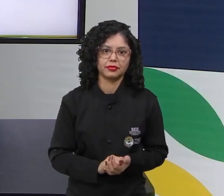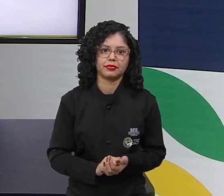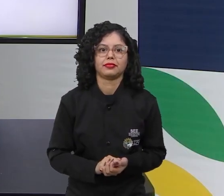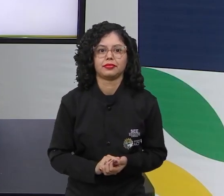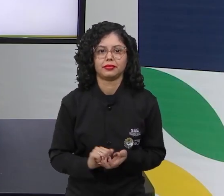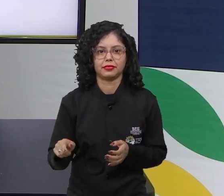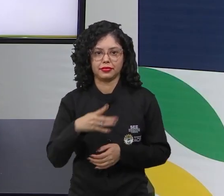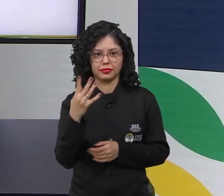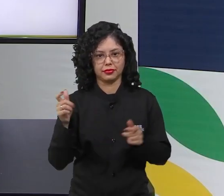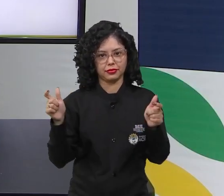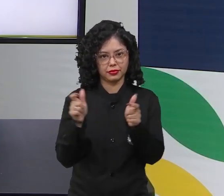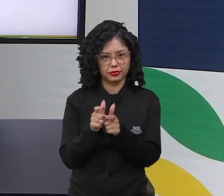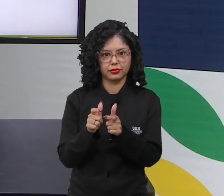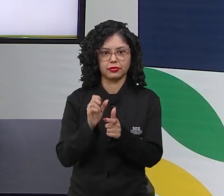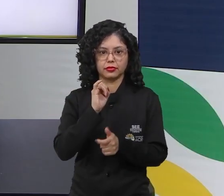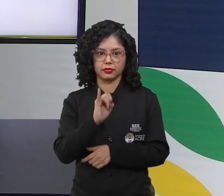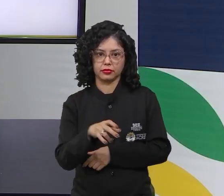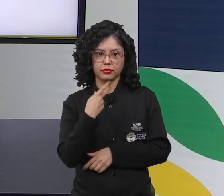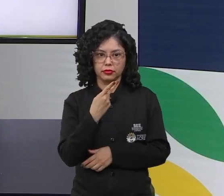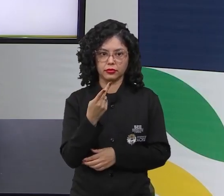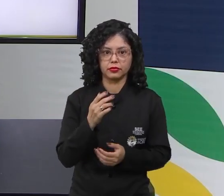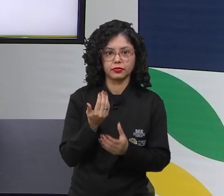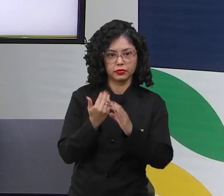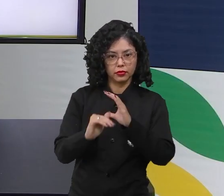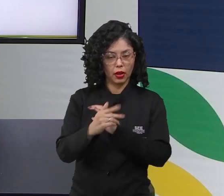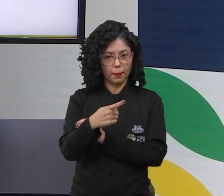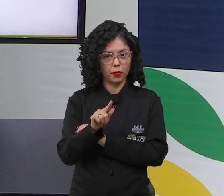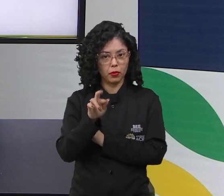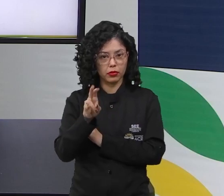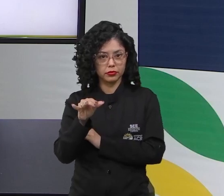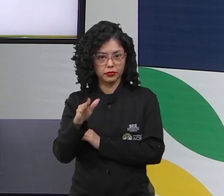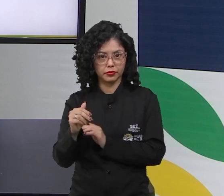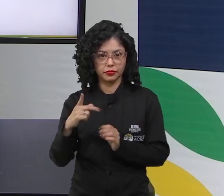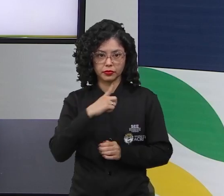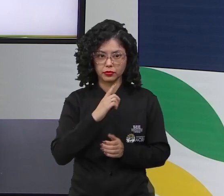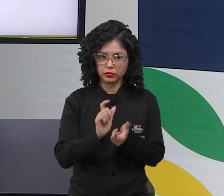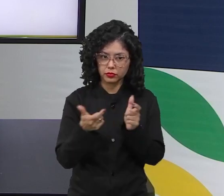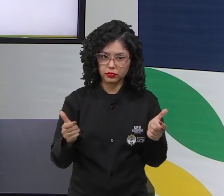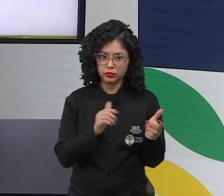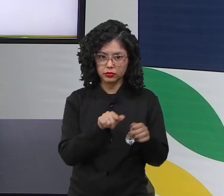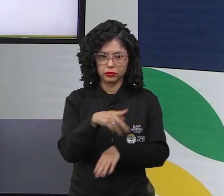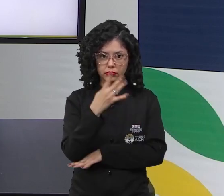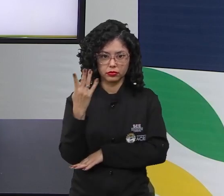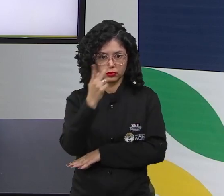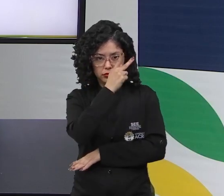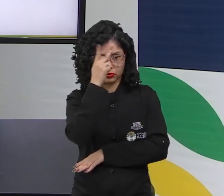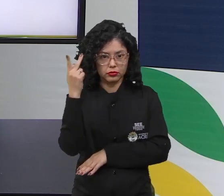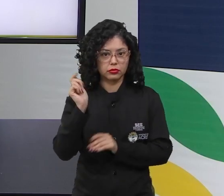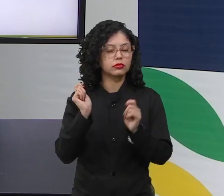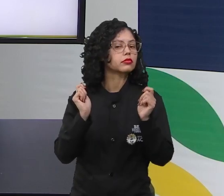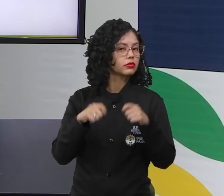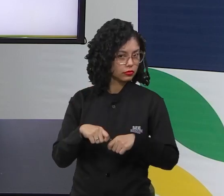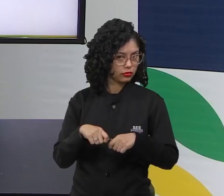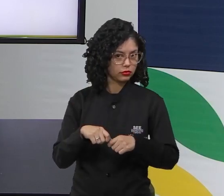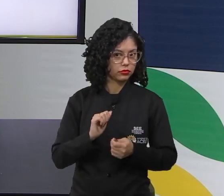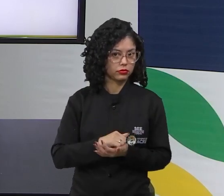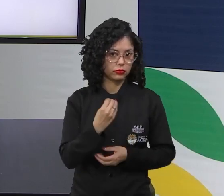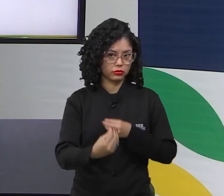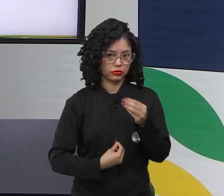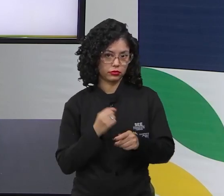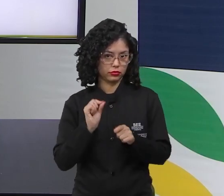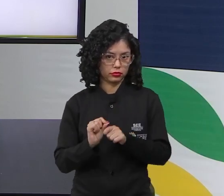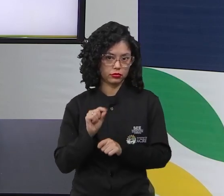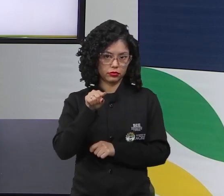menos quantidade, ou seja, se eu falo em publicidade, é para atingir a maior quantidade de pessoas possível. E como eu vou